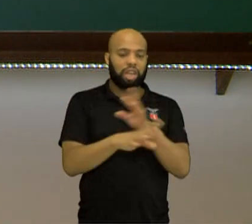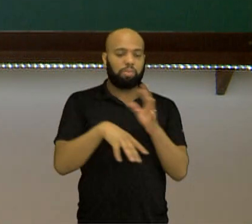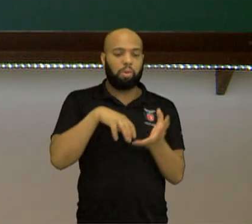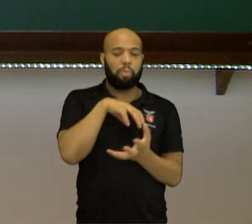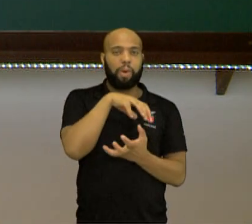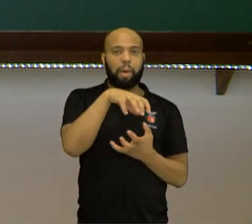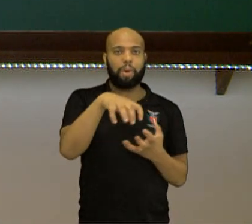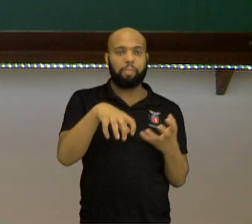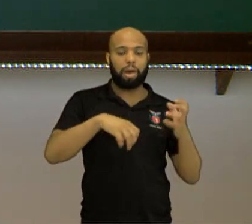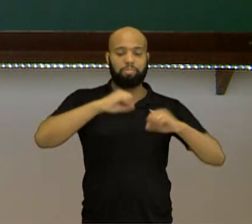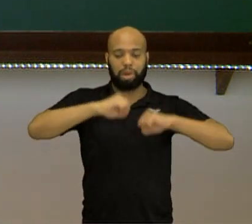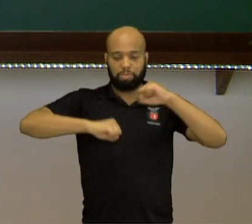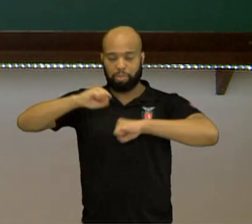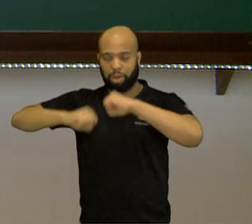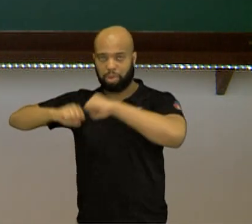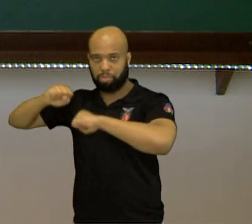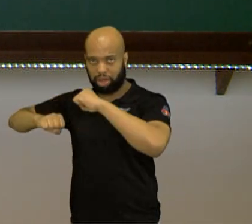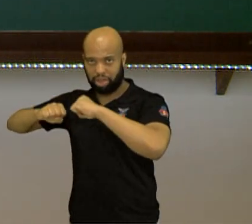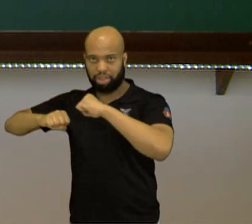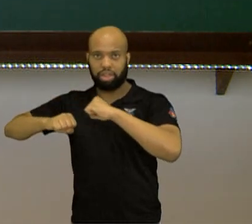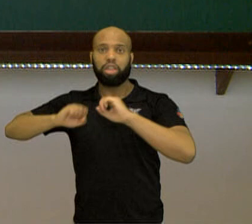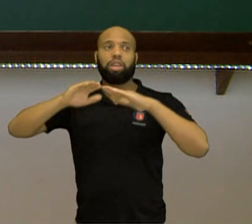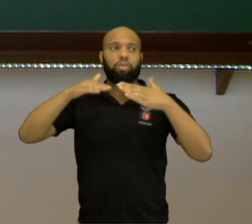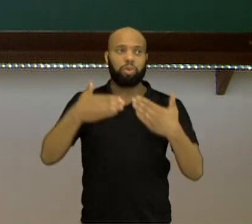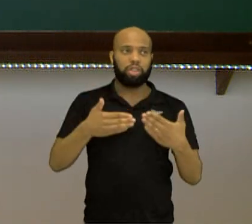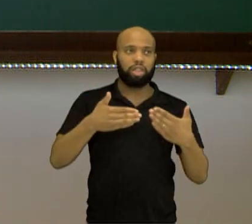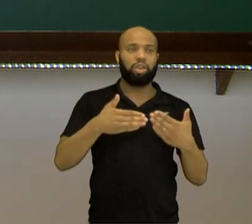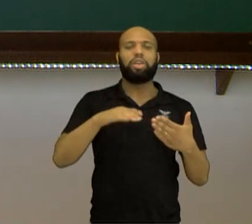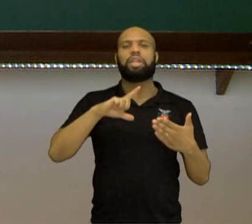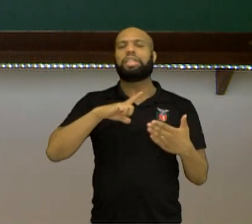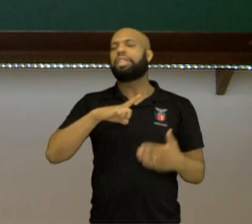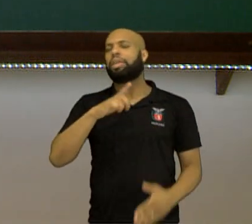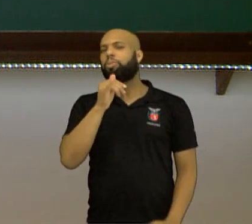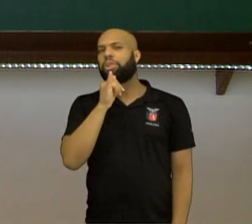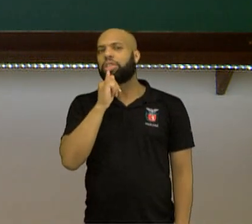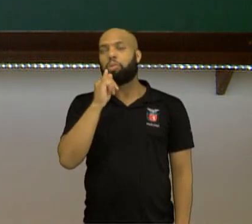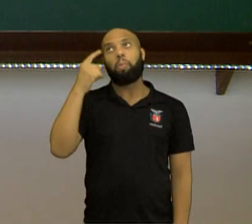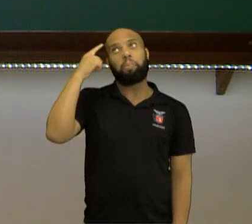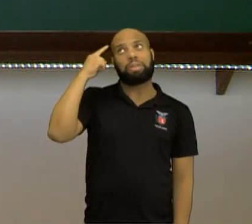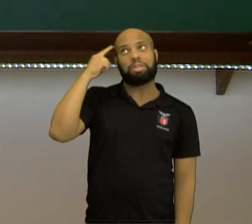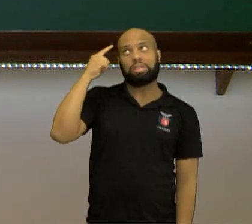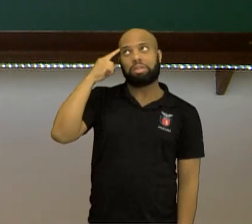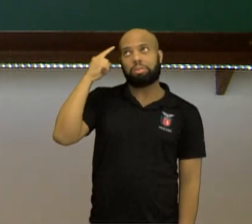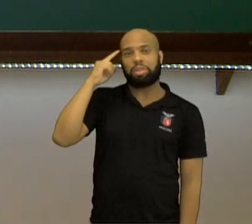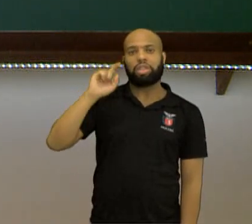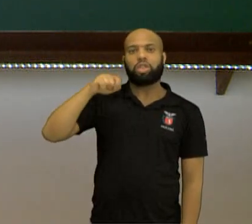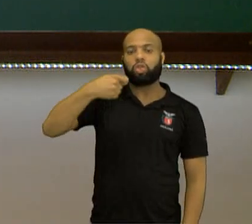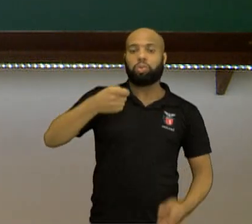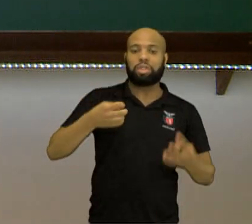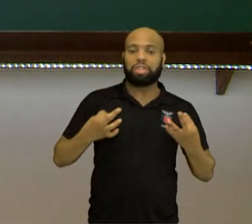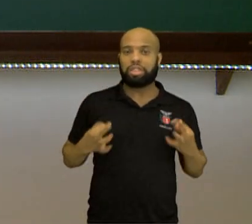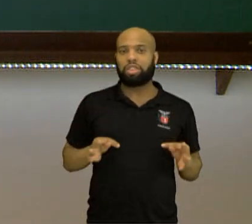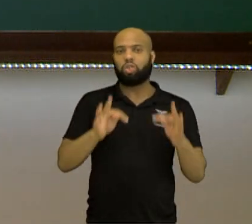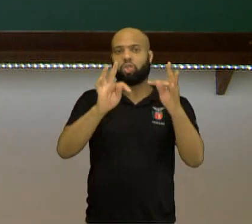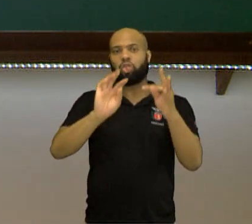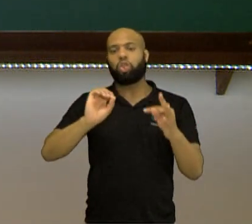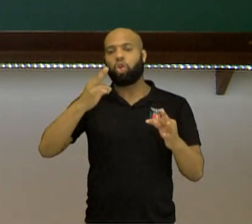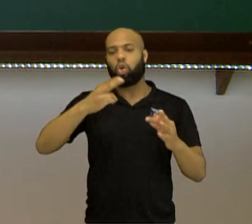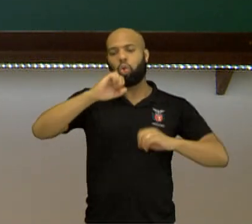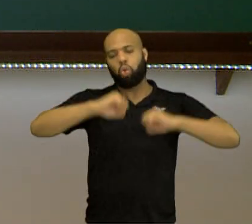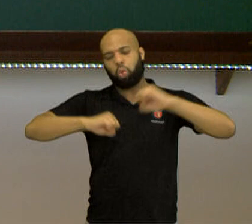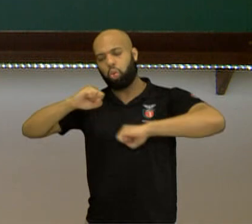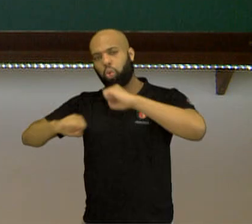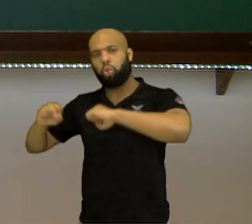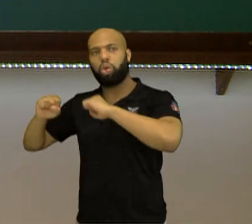pós-revolução. A primeira grande questão é que, acima de qualquer pensamento sobre tecnologia ou sobre a